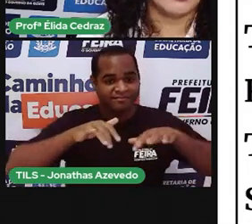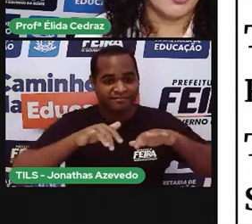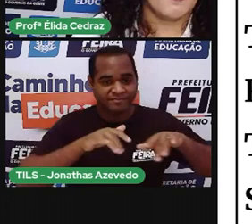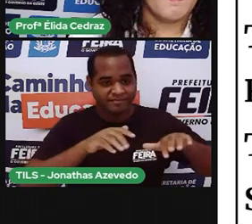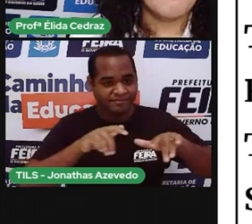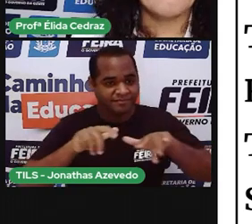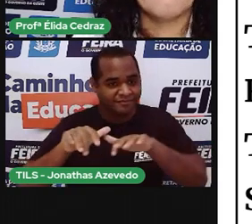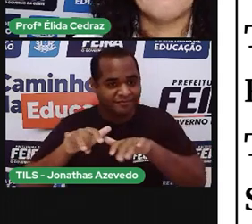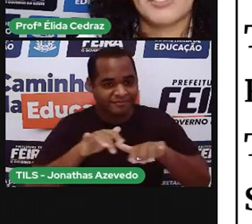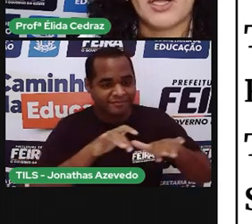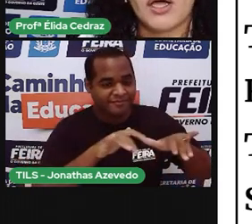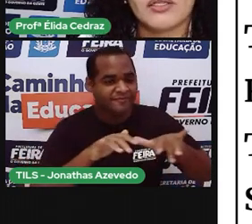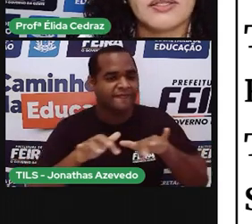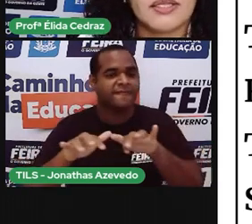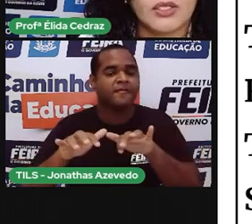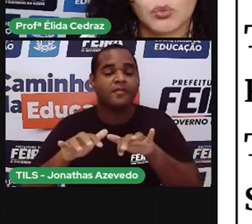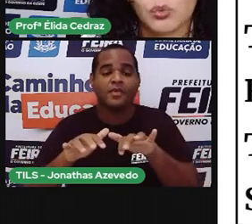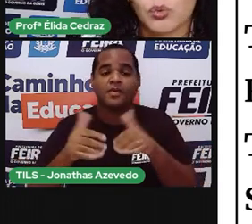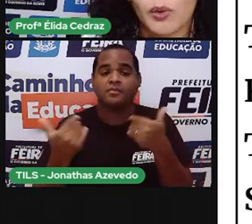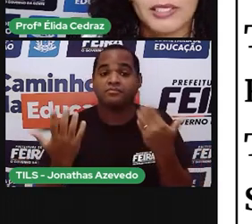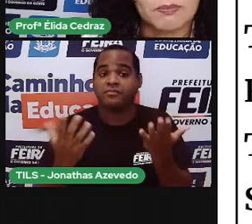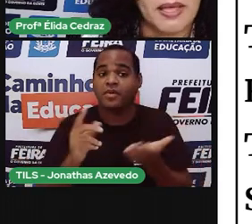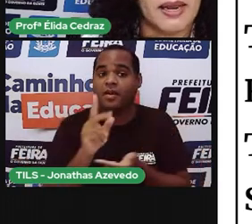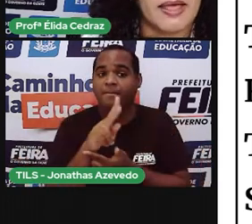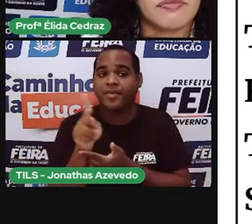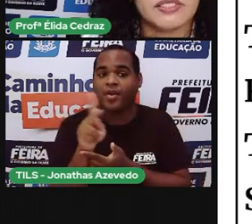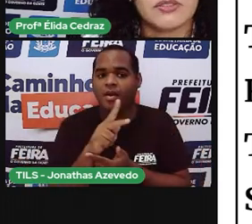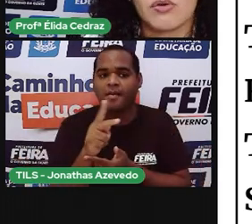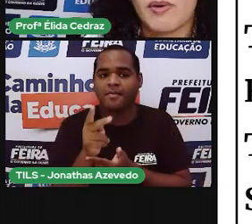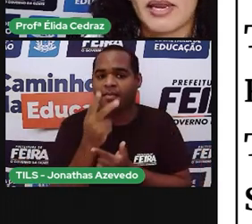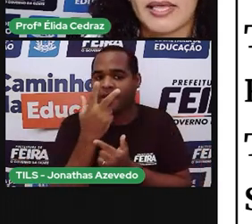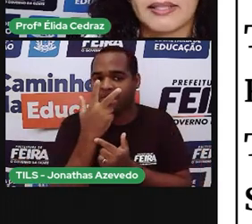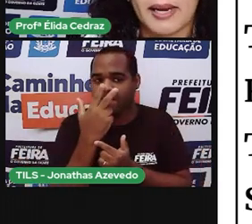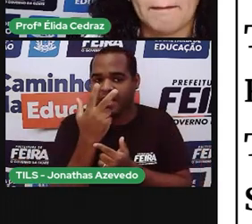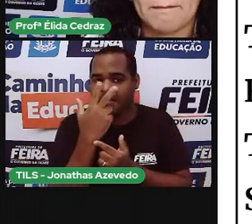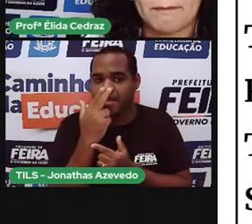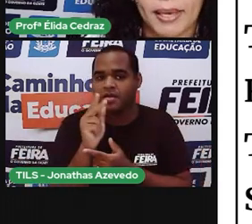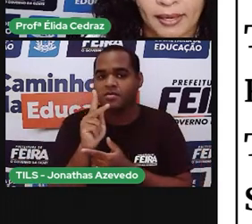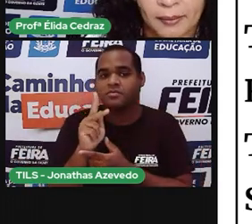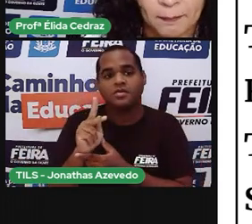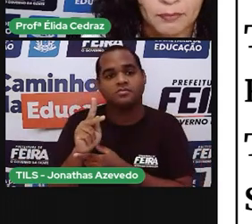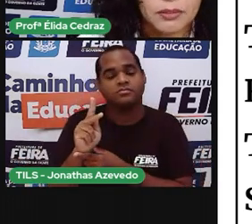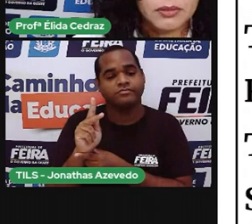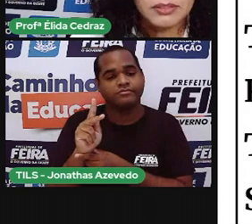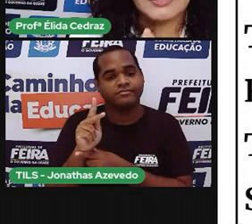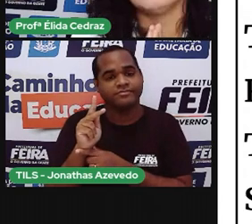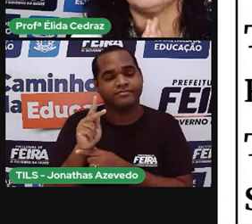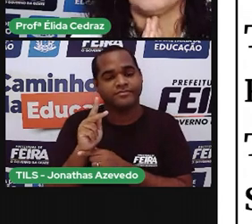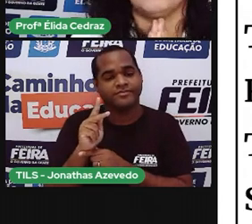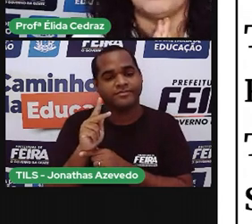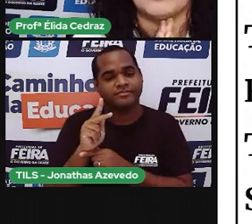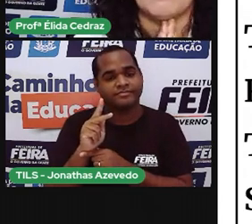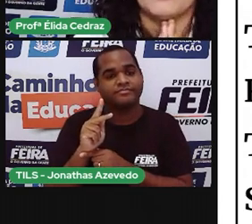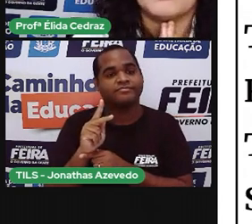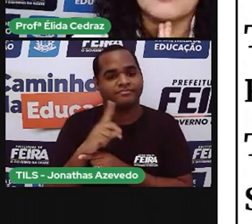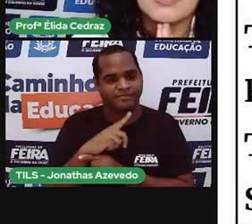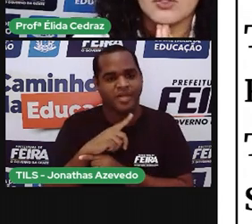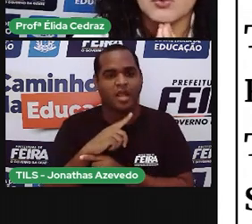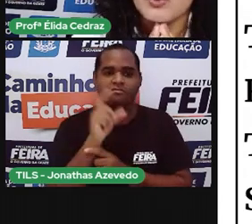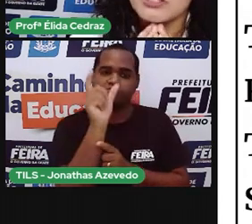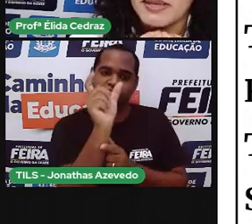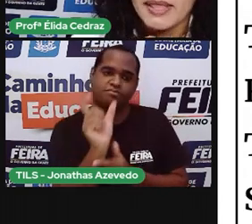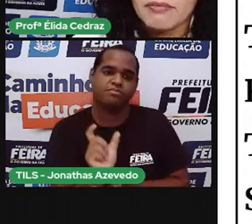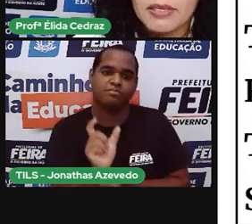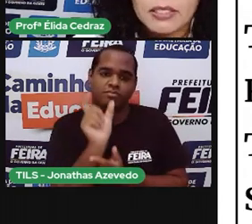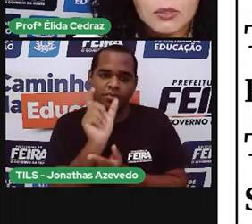pianinho. Pro tem duas palavras com a letra P. Isso, meus amores.